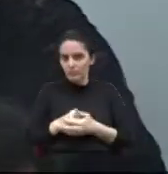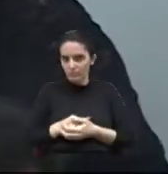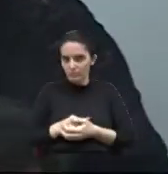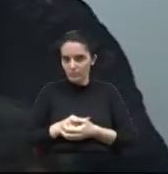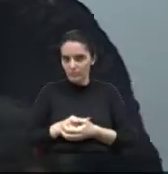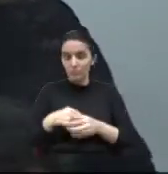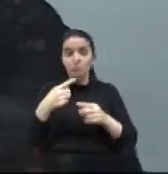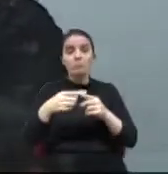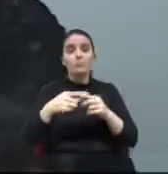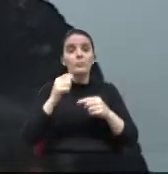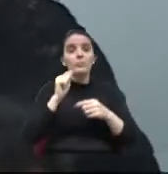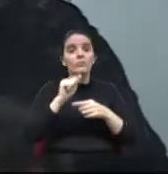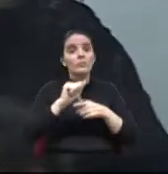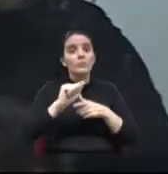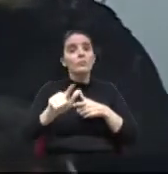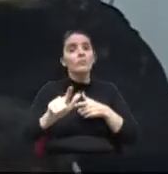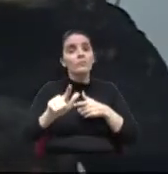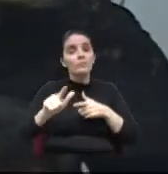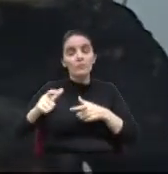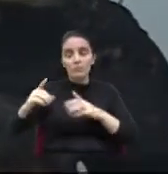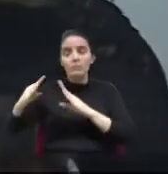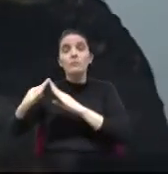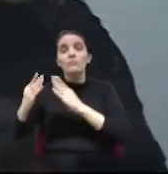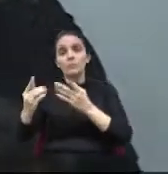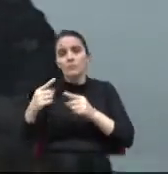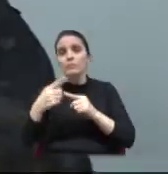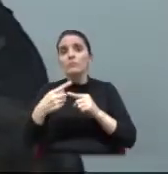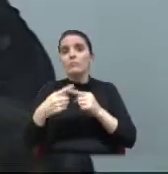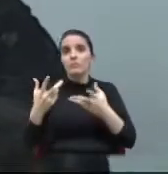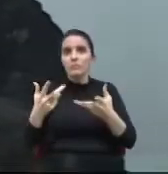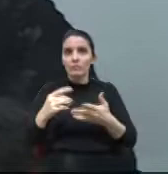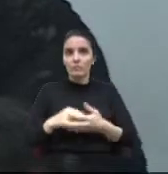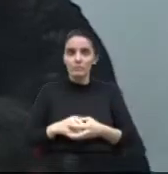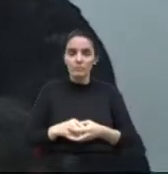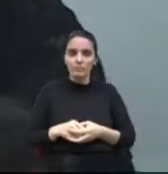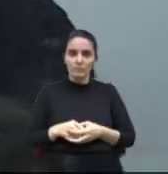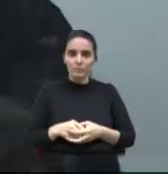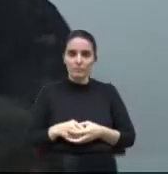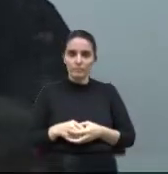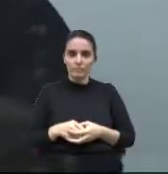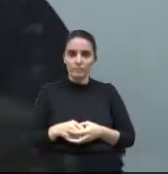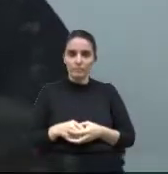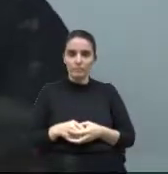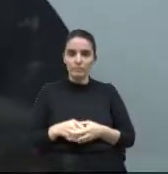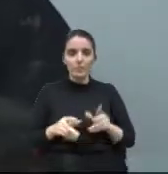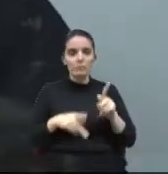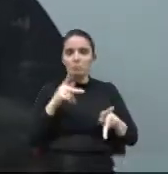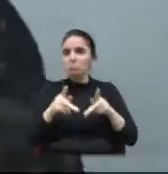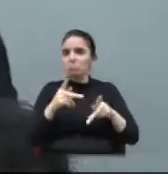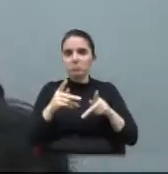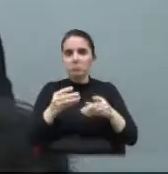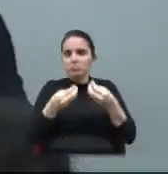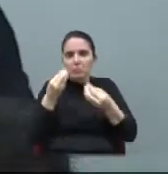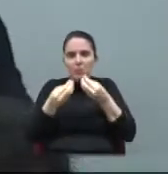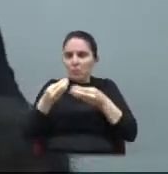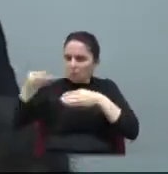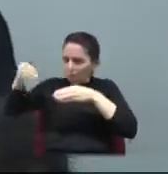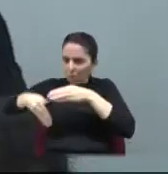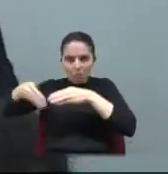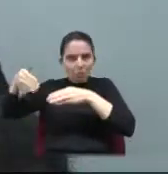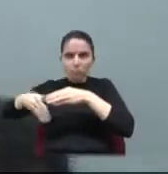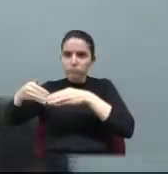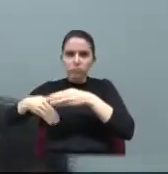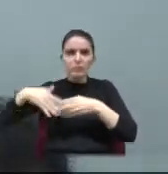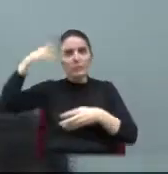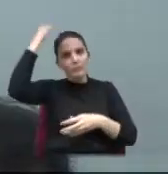casa? Se não cabe ninguém lá. Não cabe. Não cabe a população ali. Não cabe a população. A Érica foi